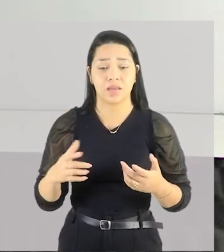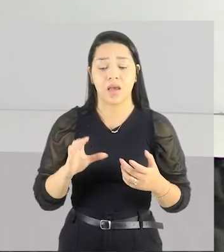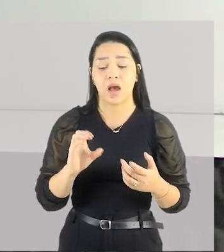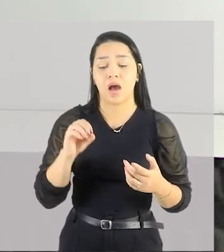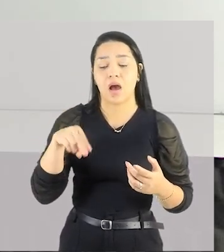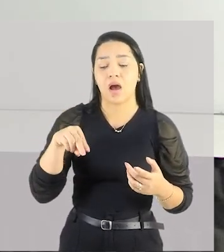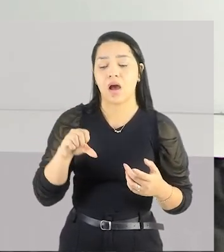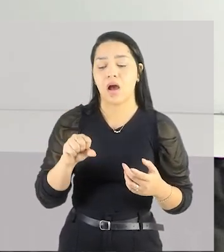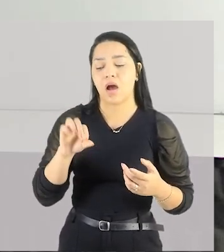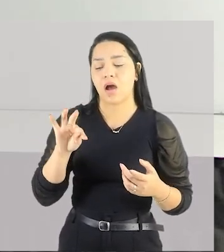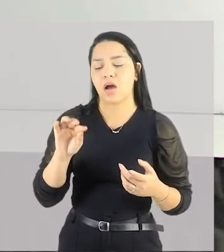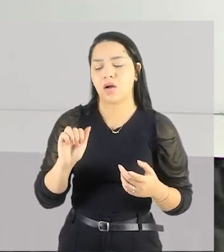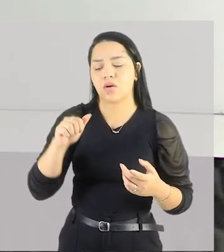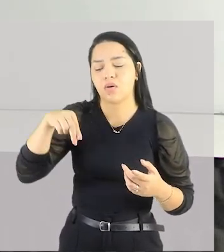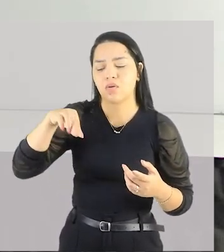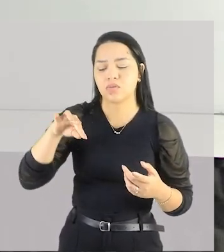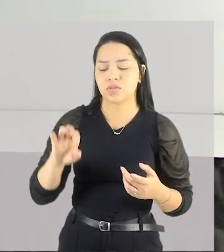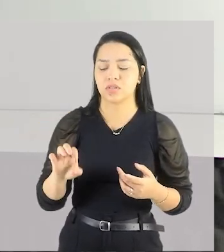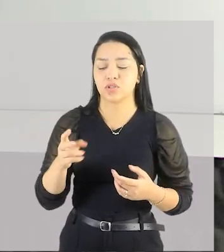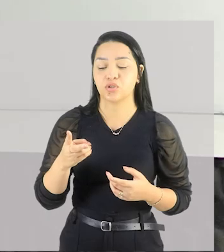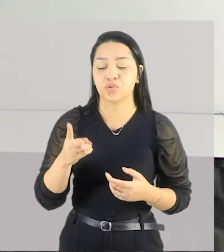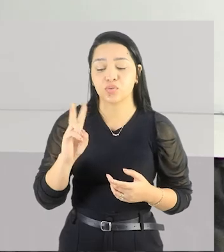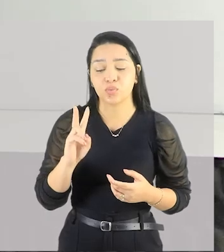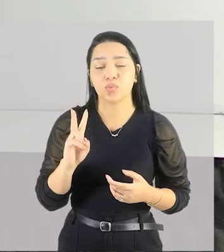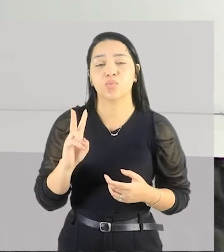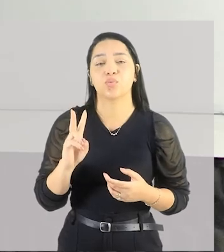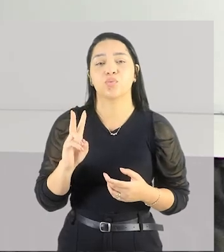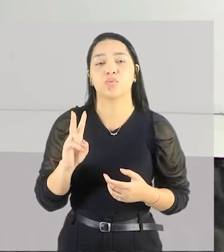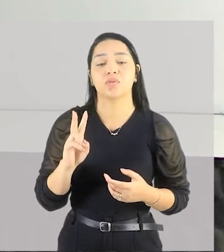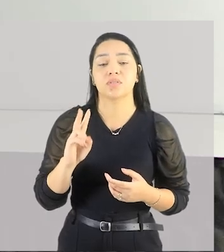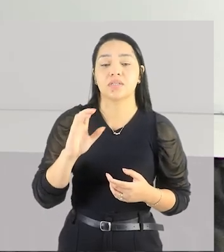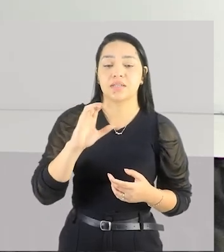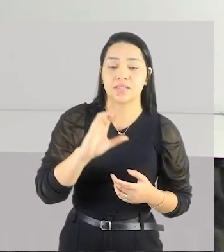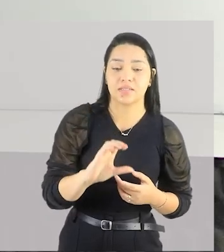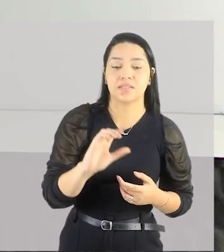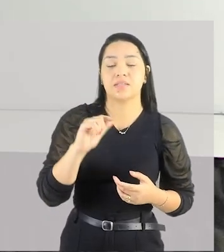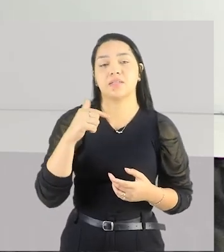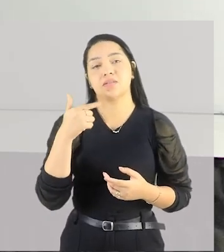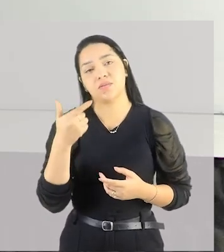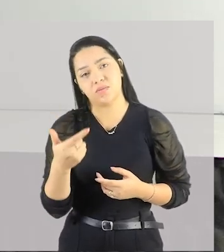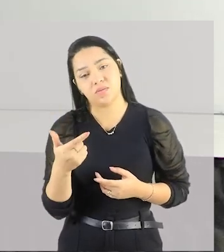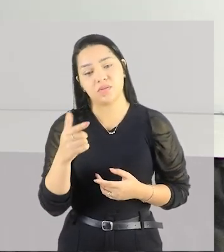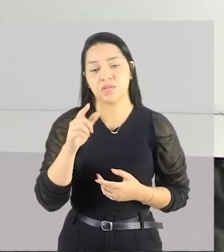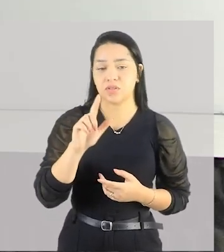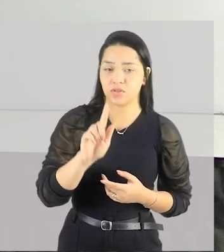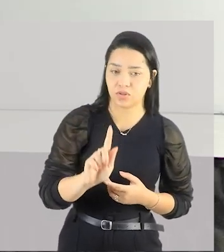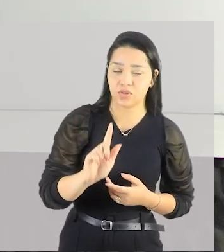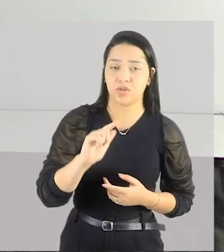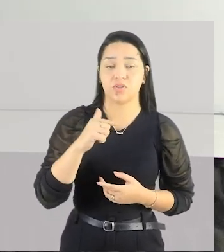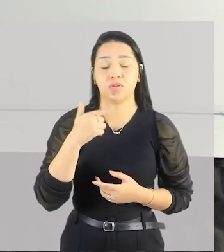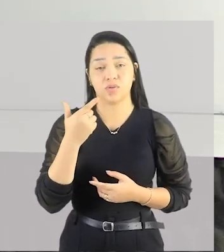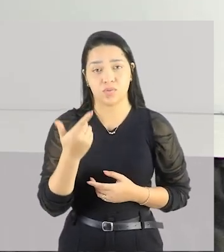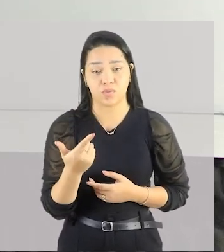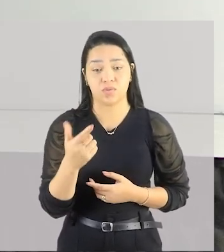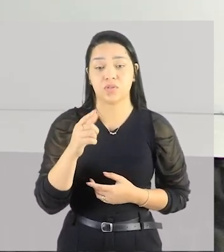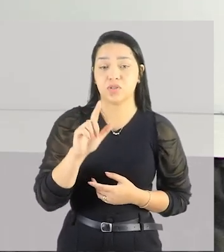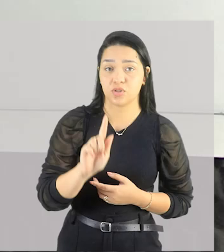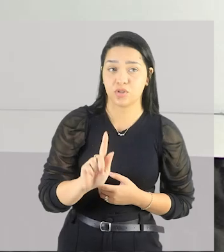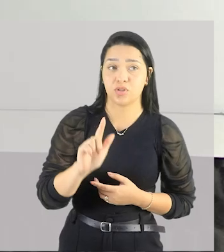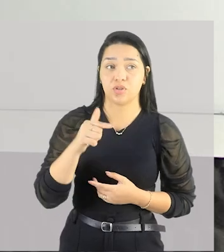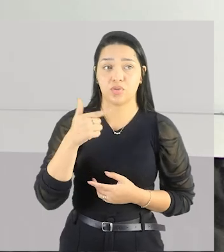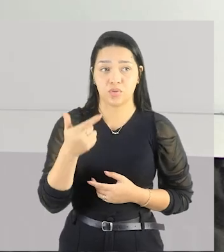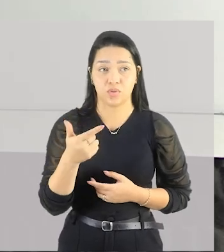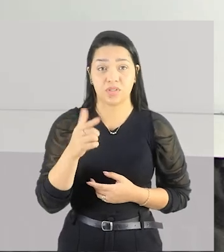pegar a fórmula original que ele me deu, né? Pronto. Então, aqui, ó, vou colocar C igual a